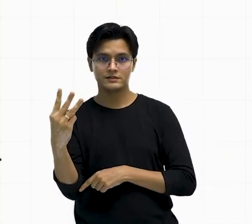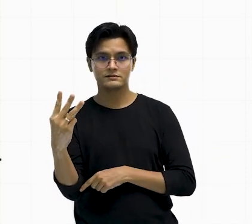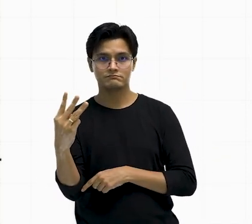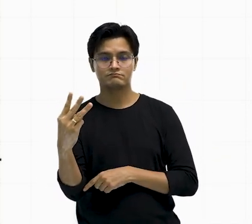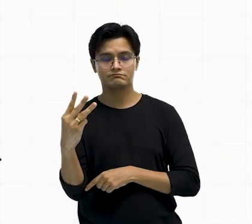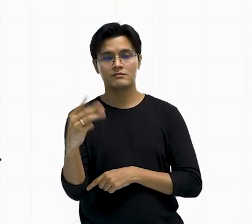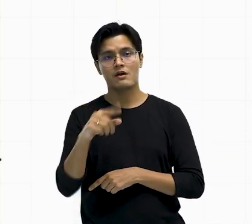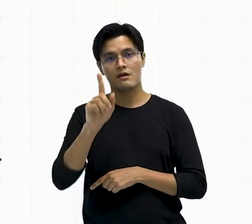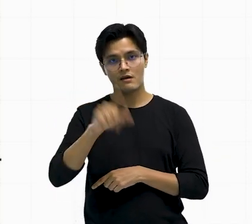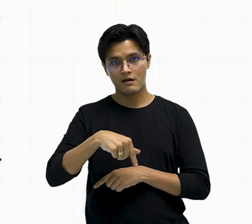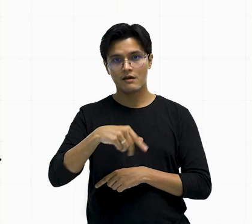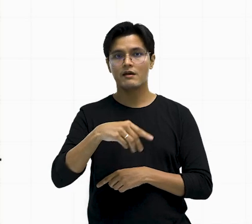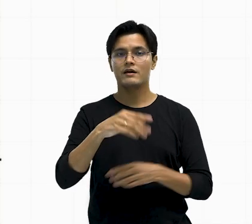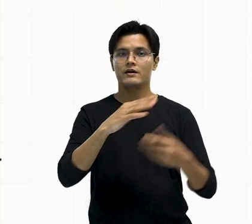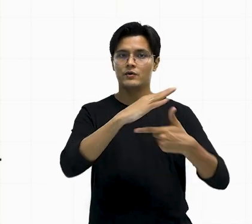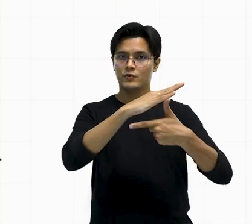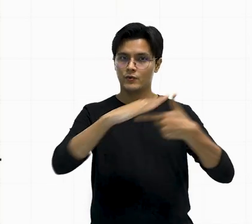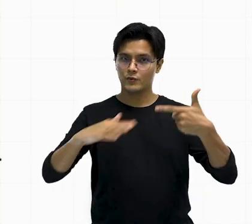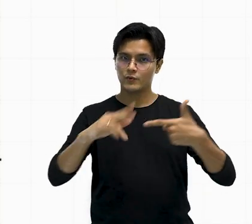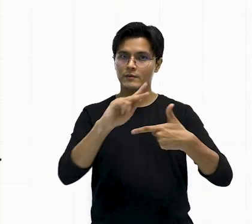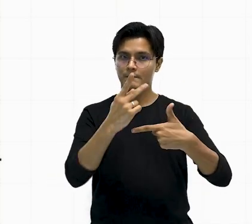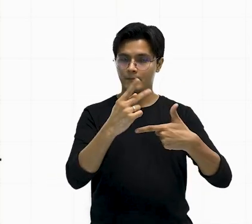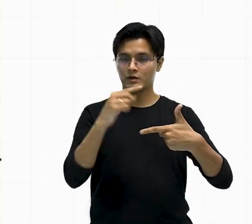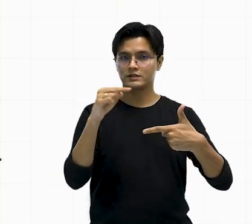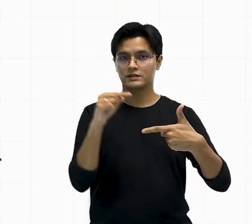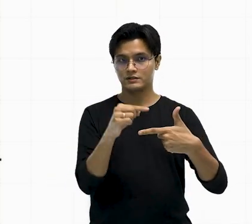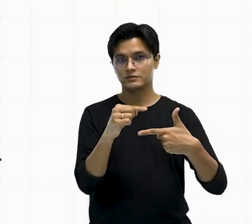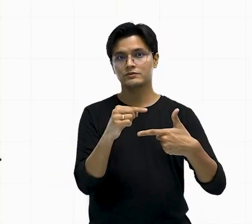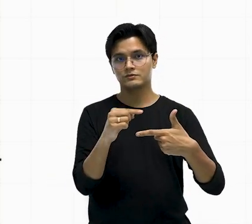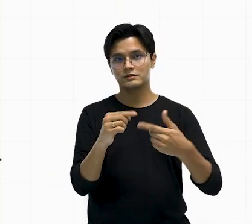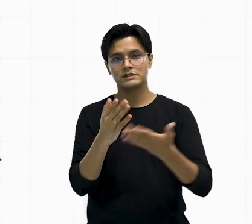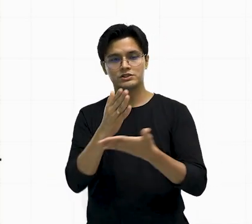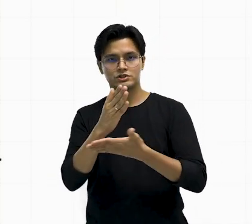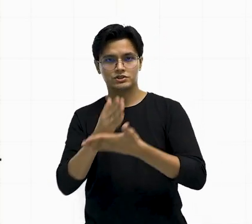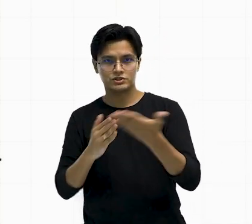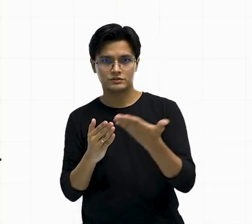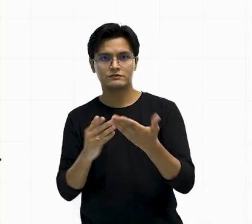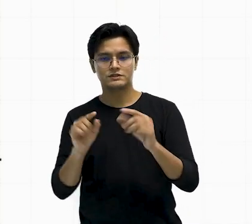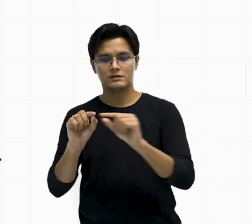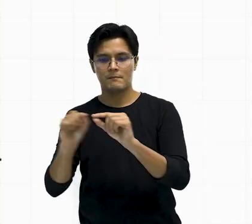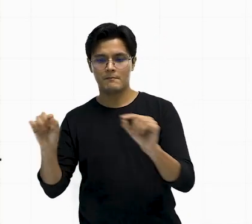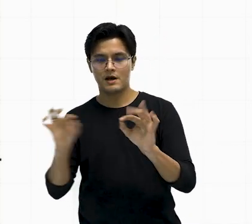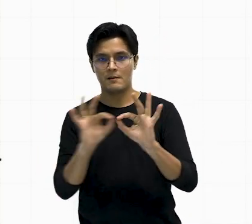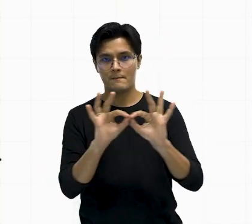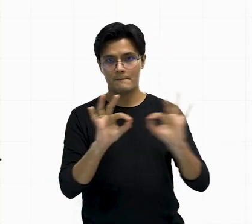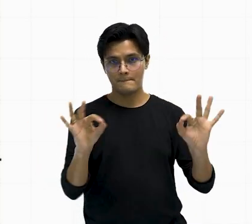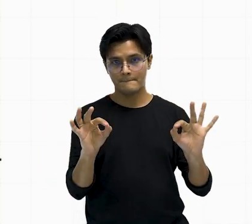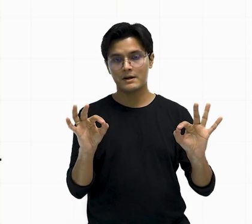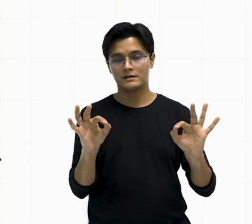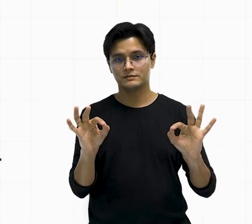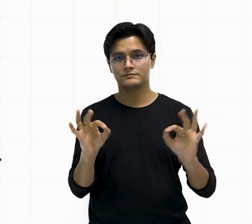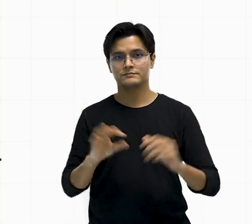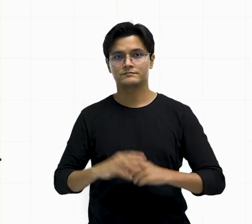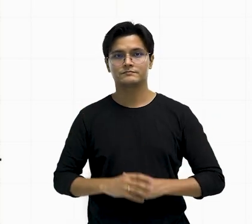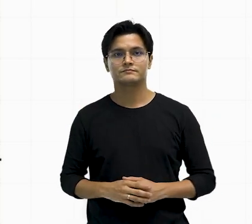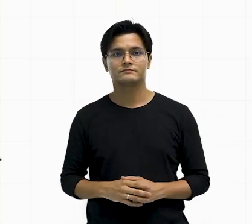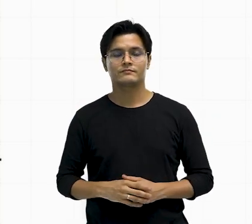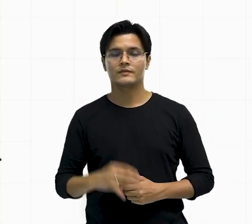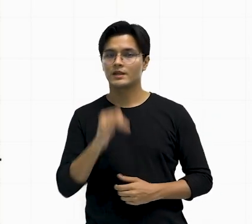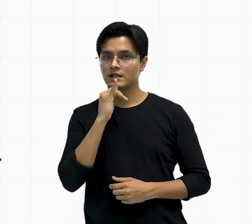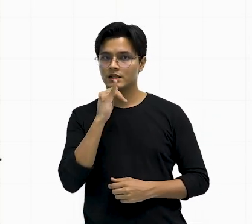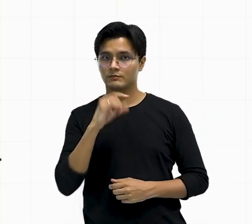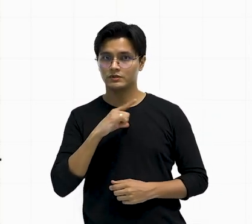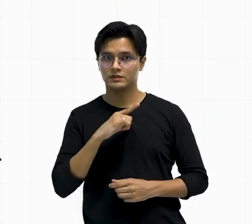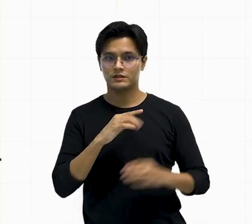hipotenusa dividida em dois pontos ou duas medidas, tá? Então, quando você pega um